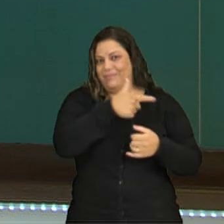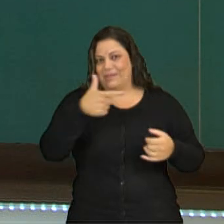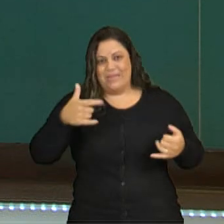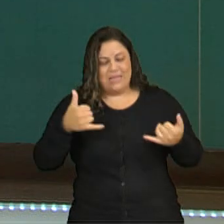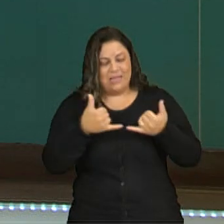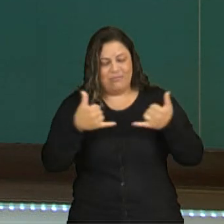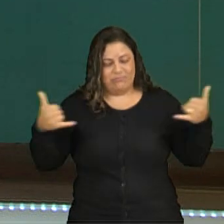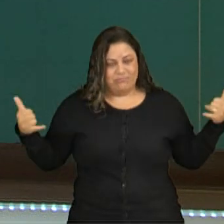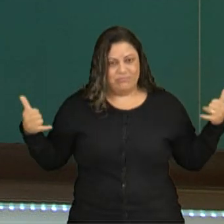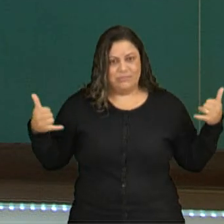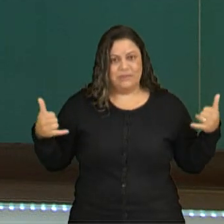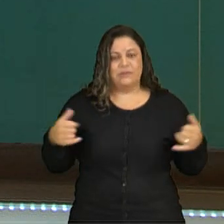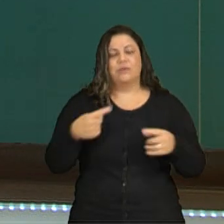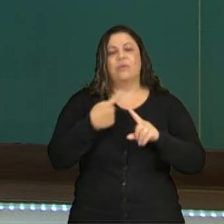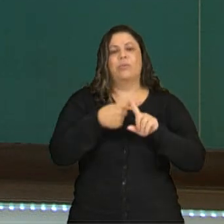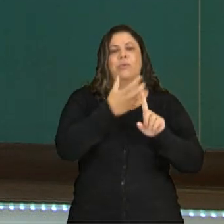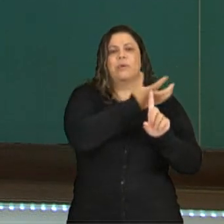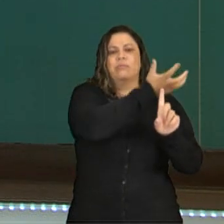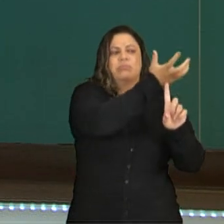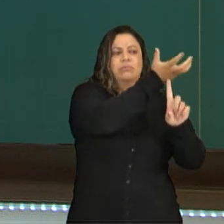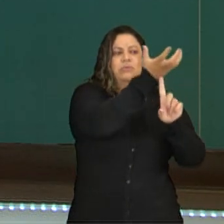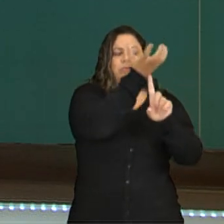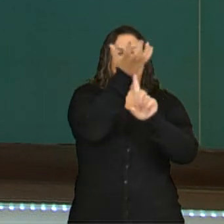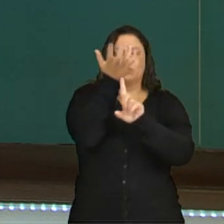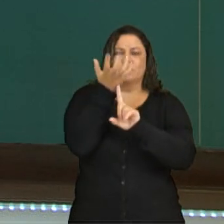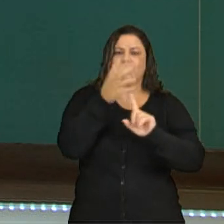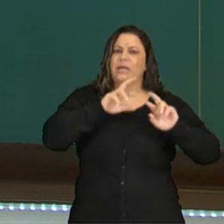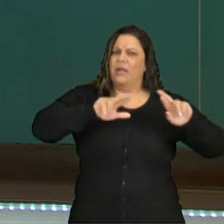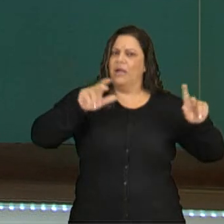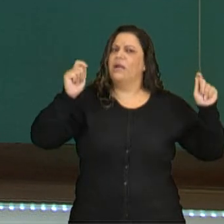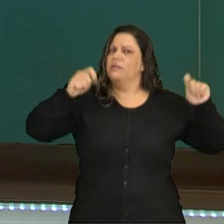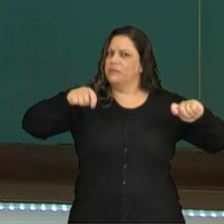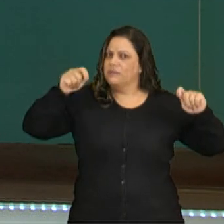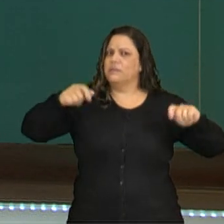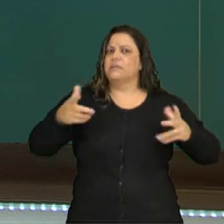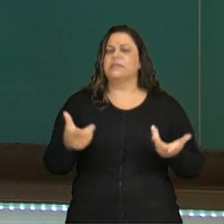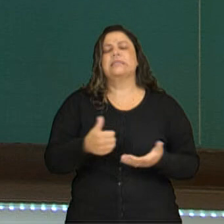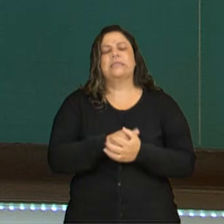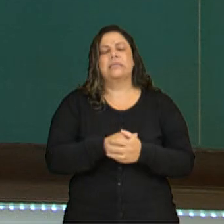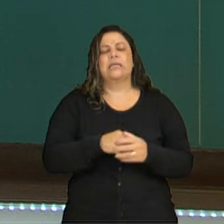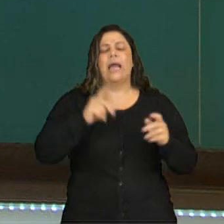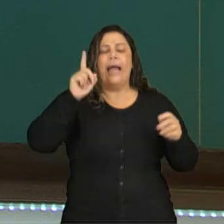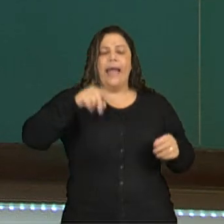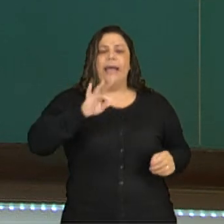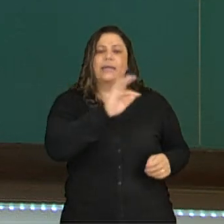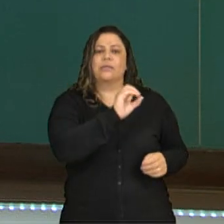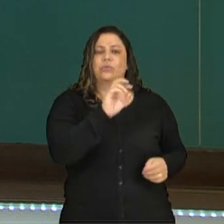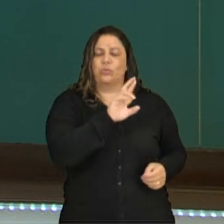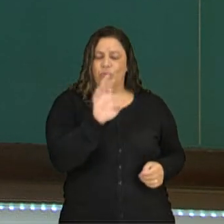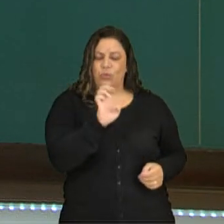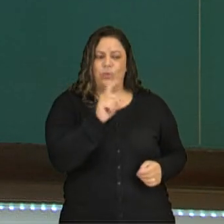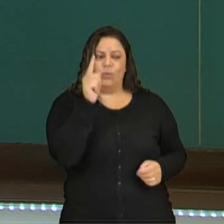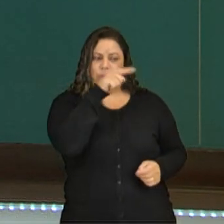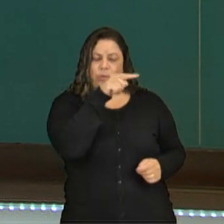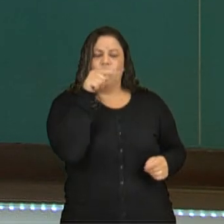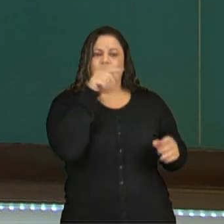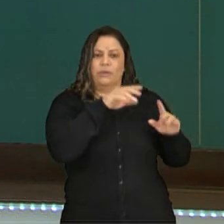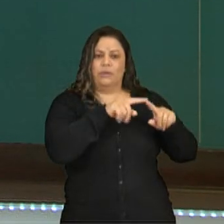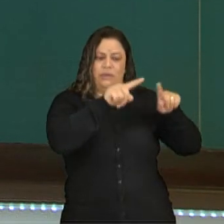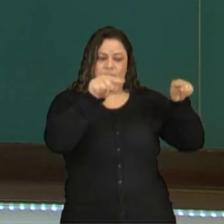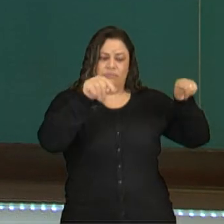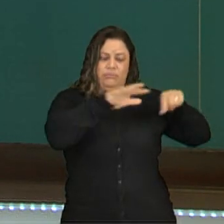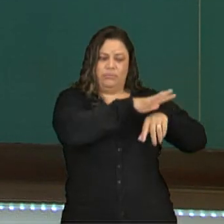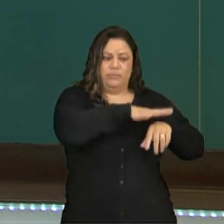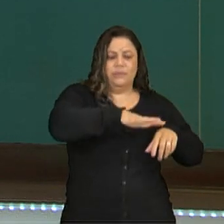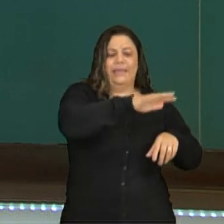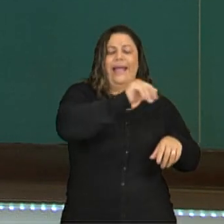A rede onde ele funciona, essa sim é uma rede de torres que funciona nesse esquema